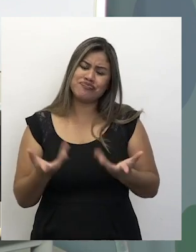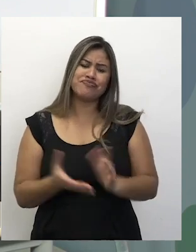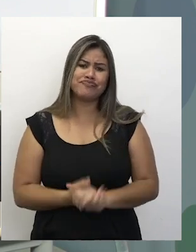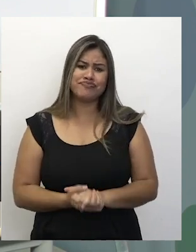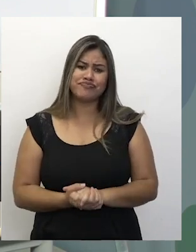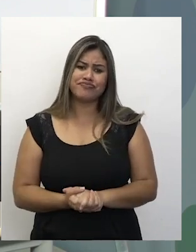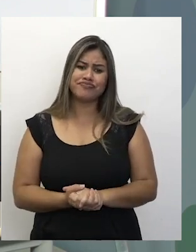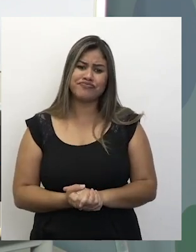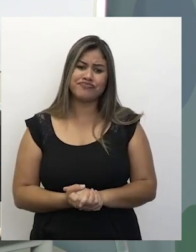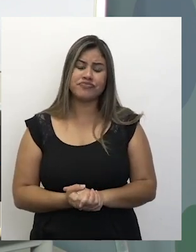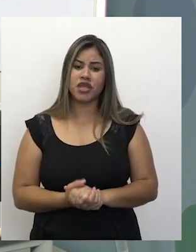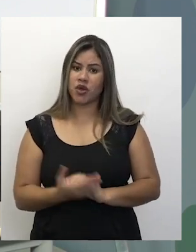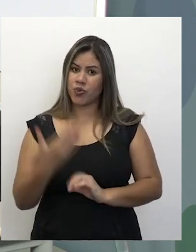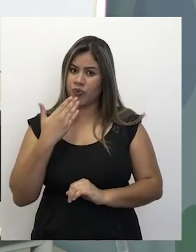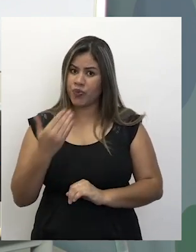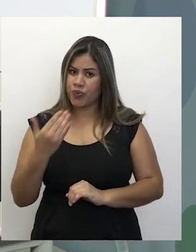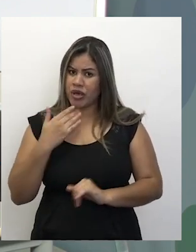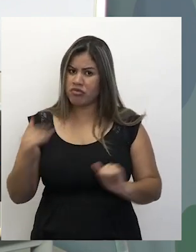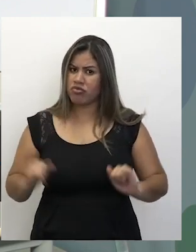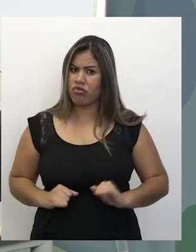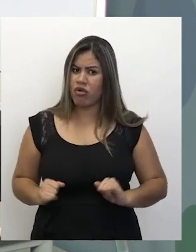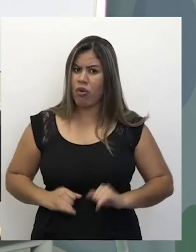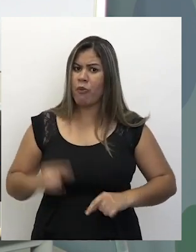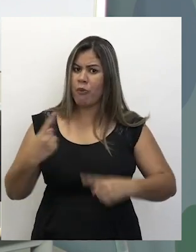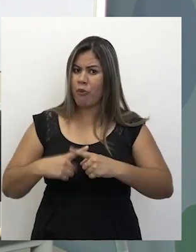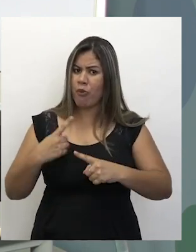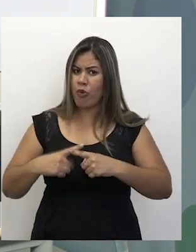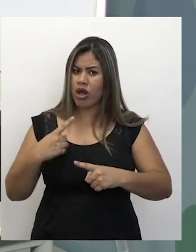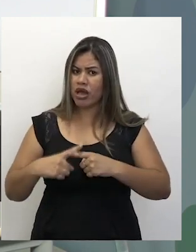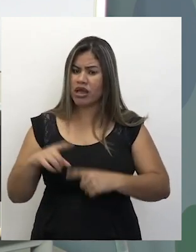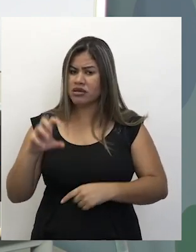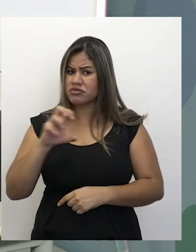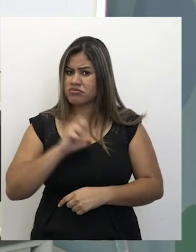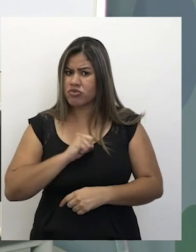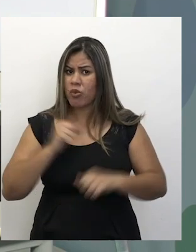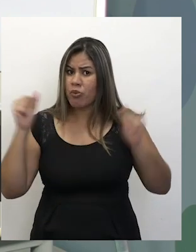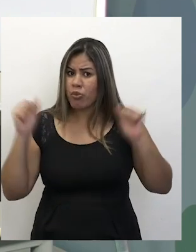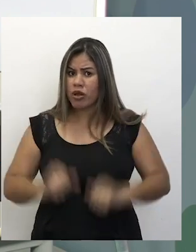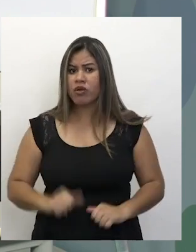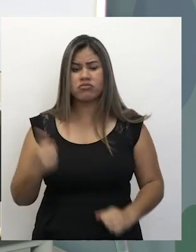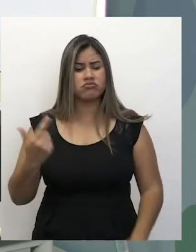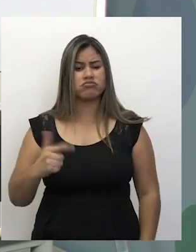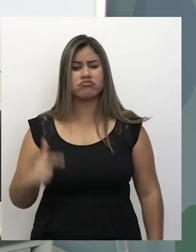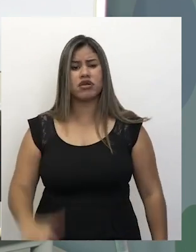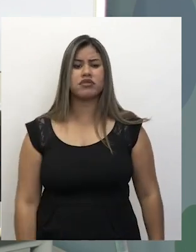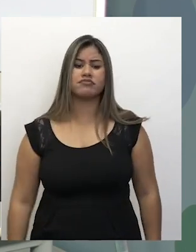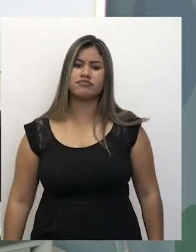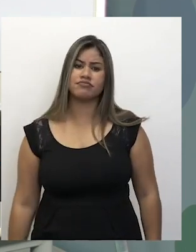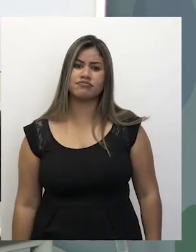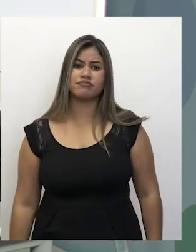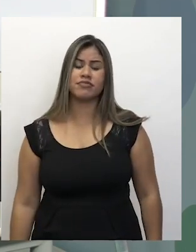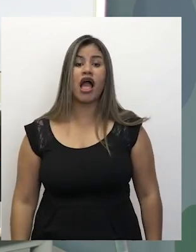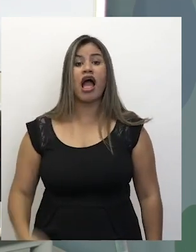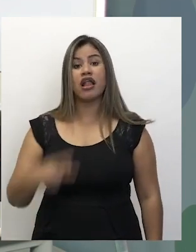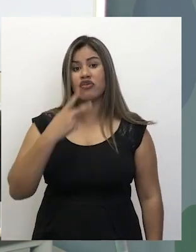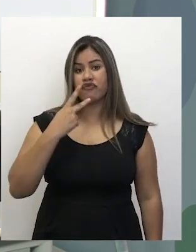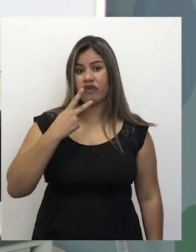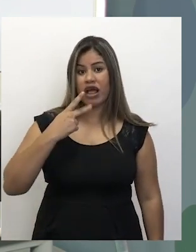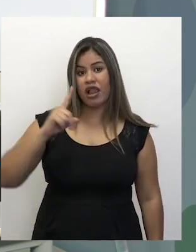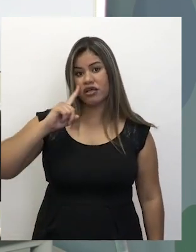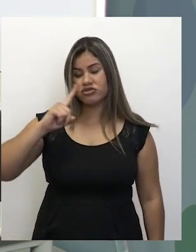esperanças eu peço sofrimento para o amor porque é impossível trazer algo pior para mim e ele fala que nesses dias